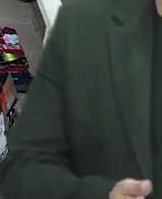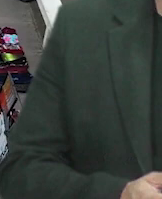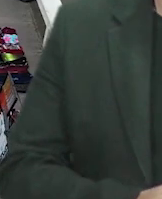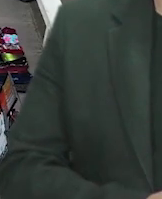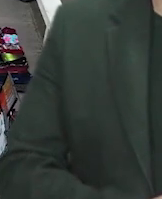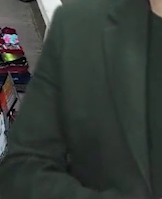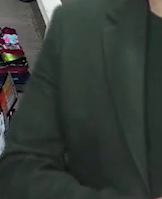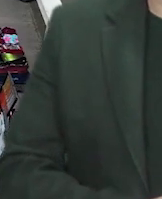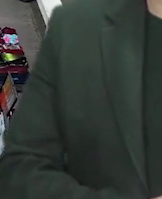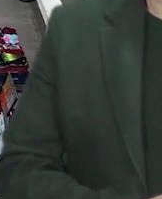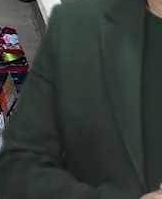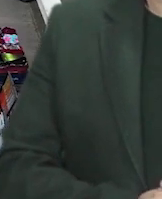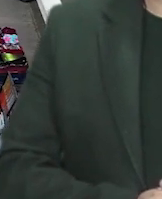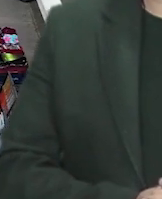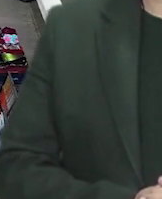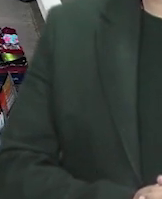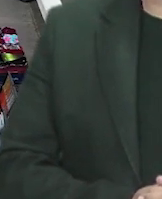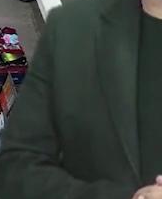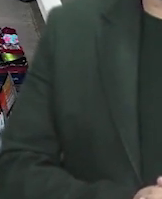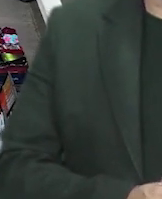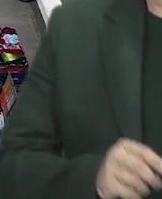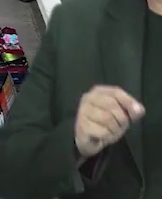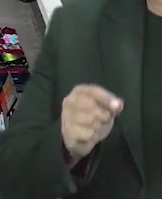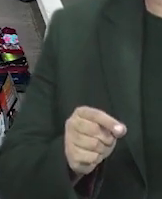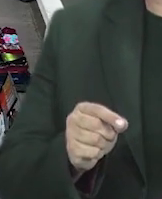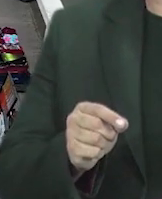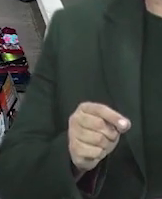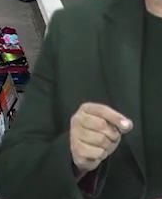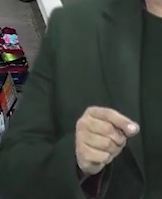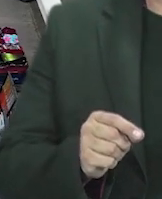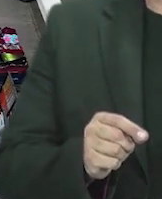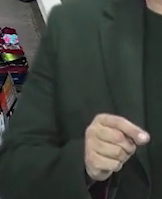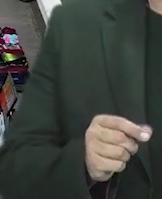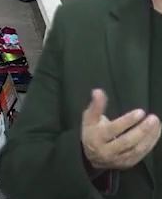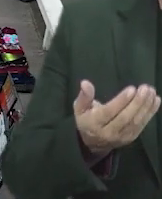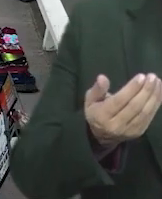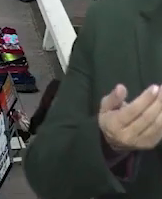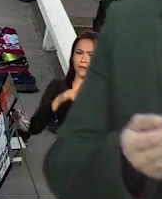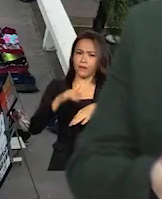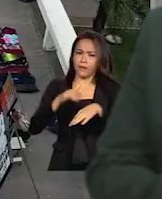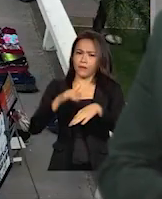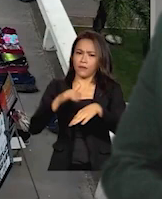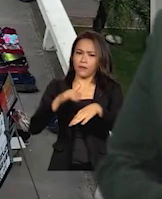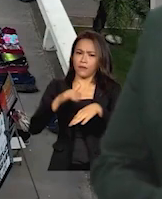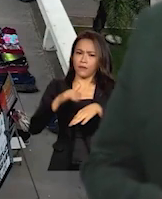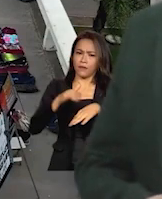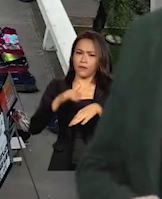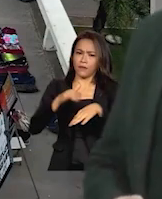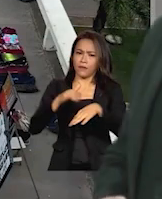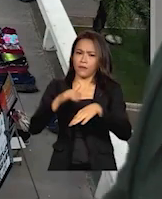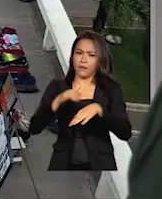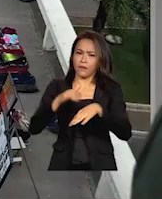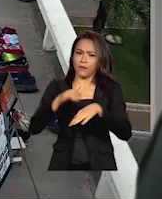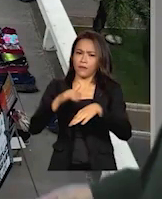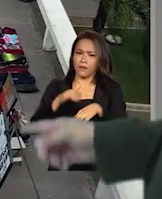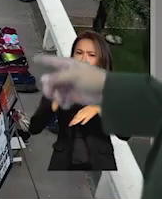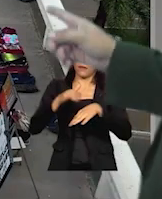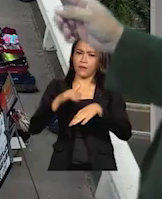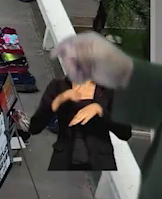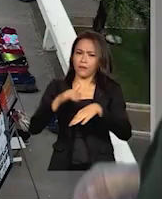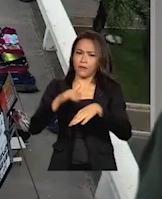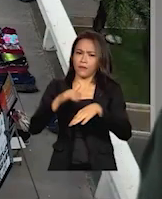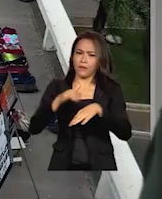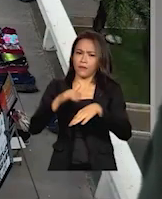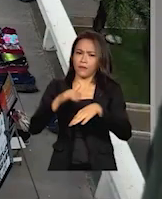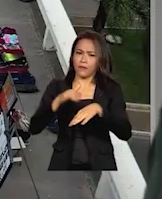da eficácia das vacinas na proteção e na prevenção de doenças. 7:16, quase 17,